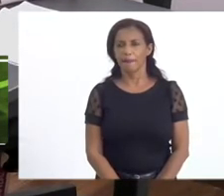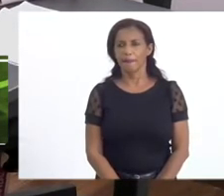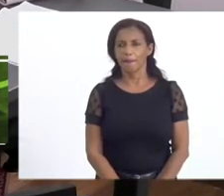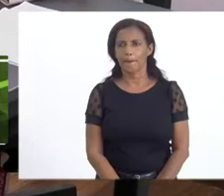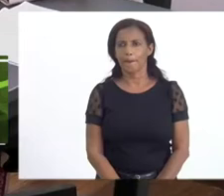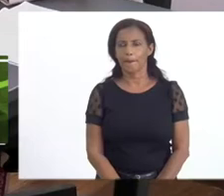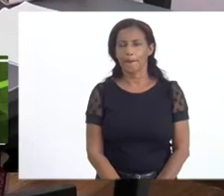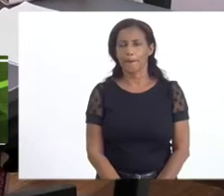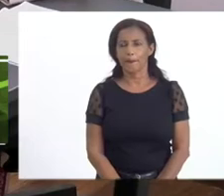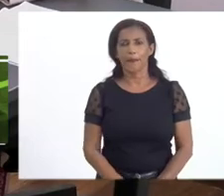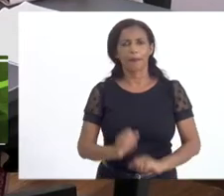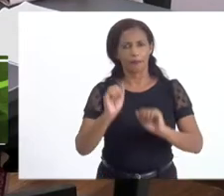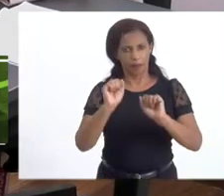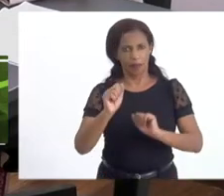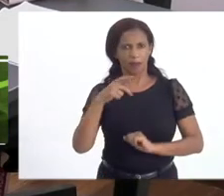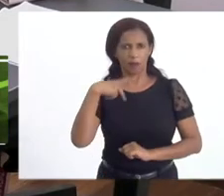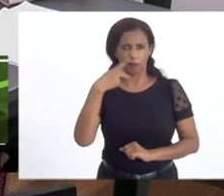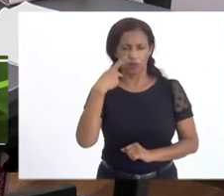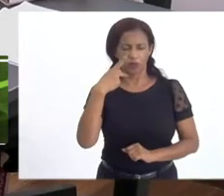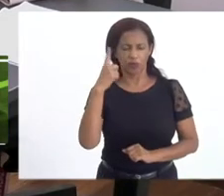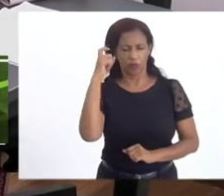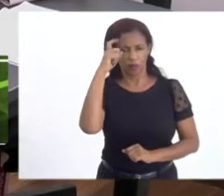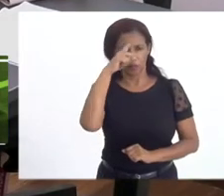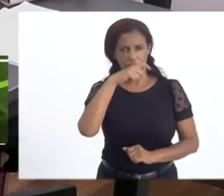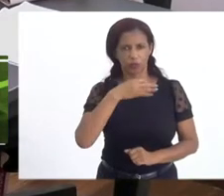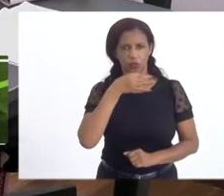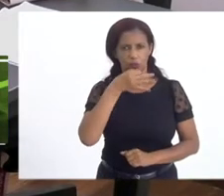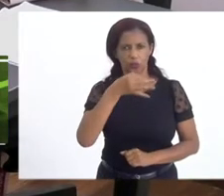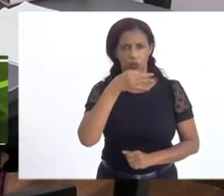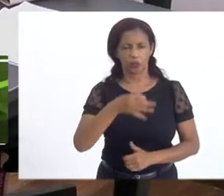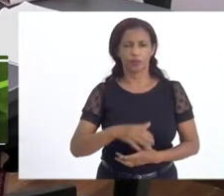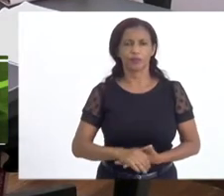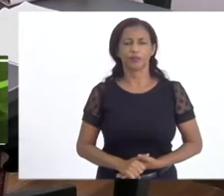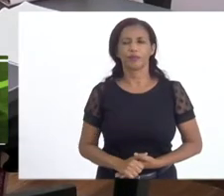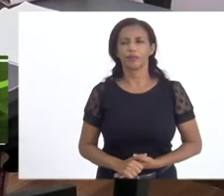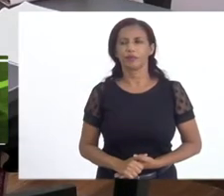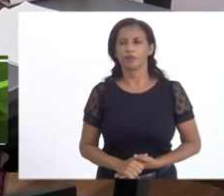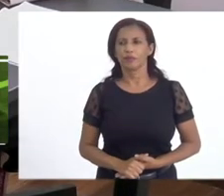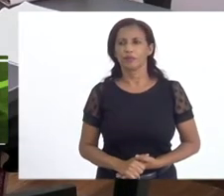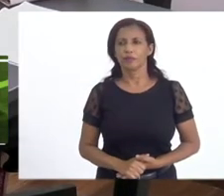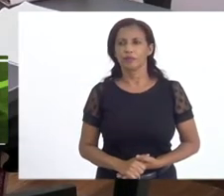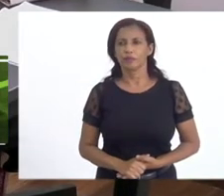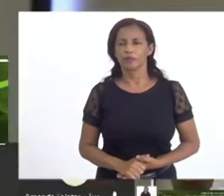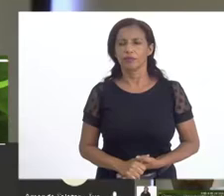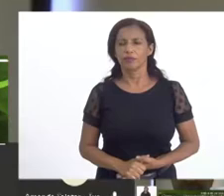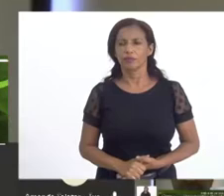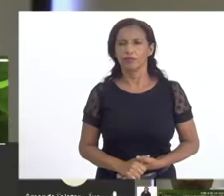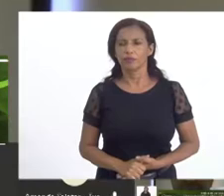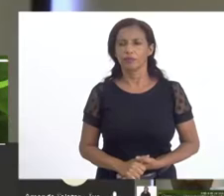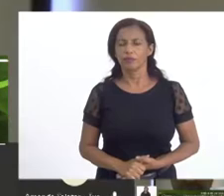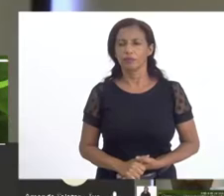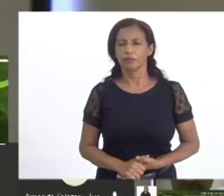Agora só pode falar que estava tendo dificuldade de ouvi-lo. Tá bom. Melhorou?